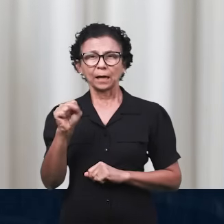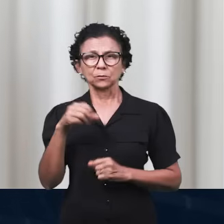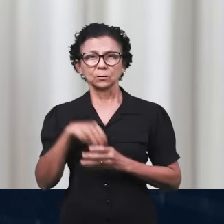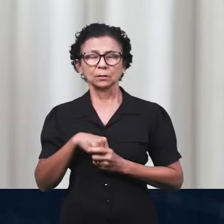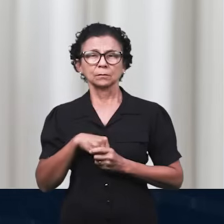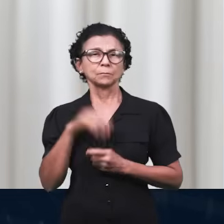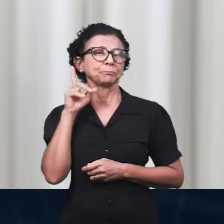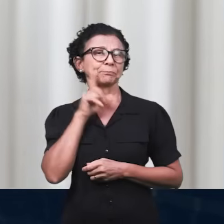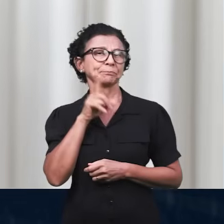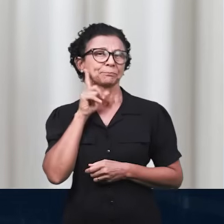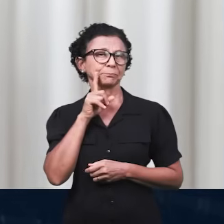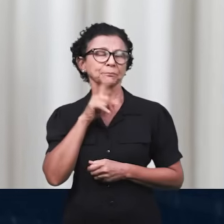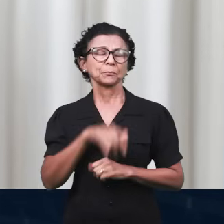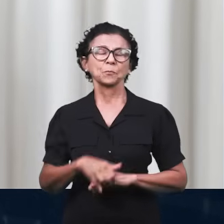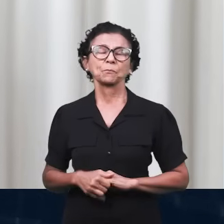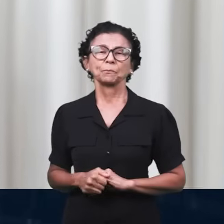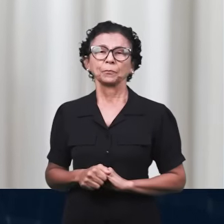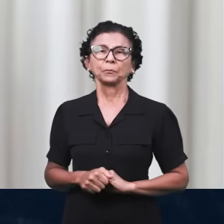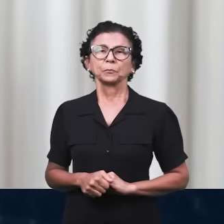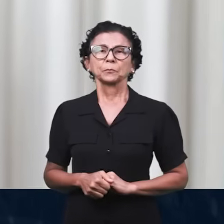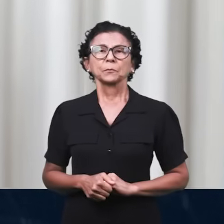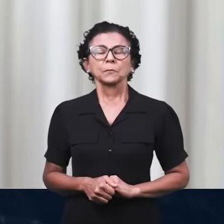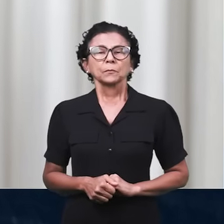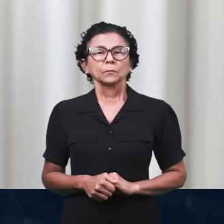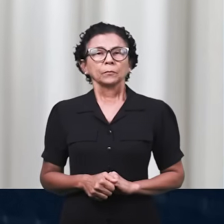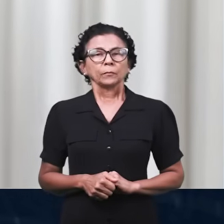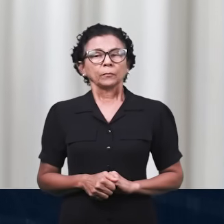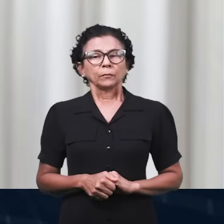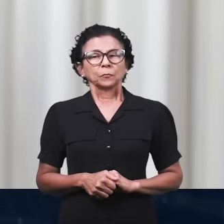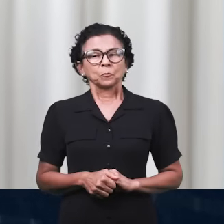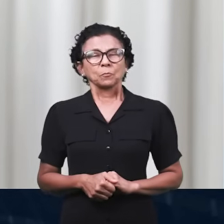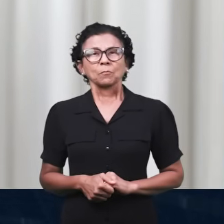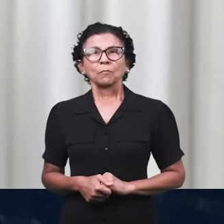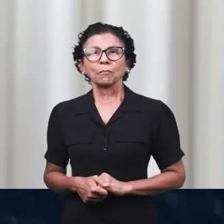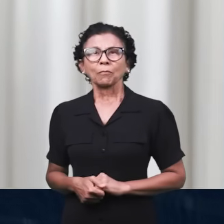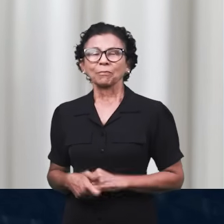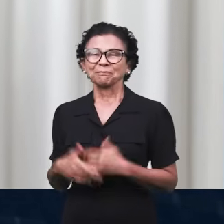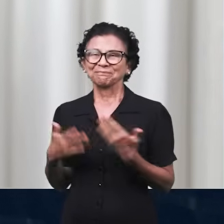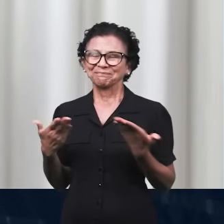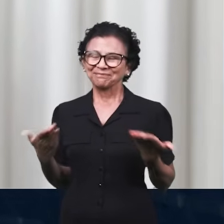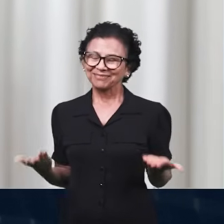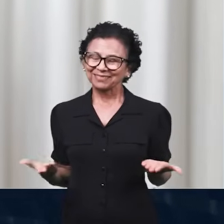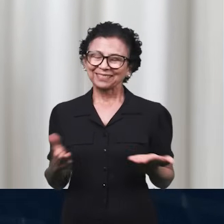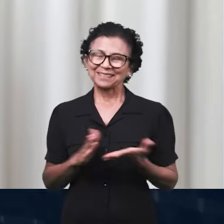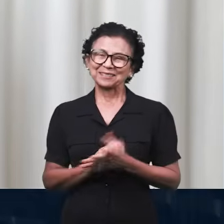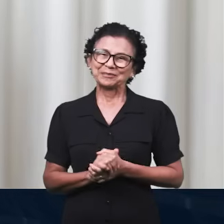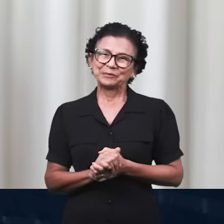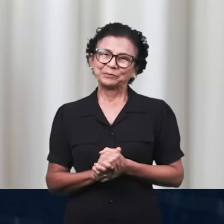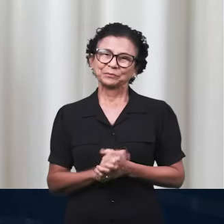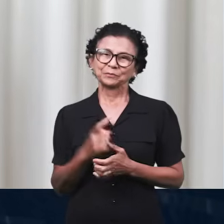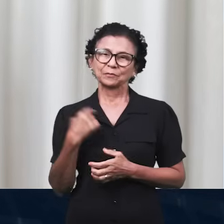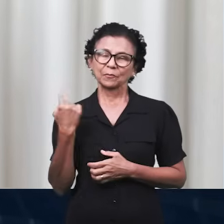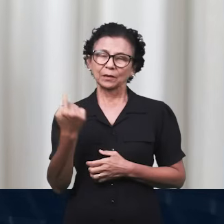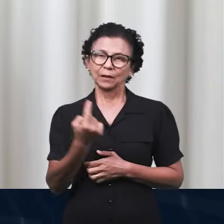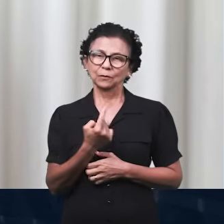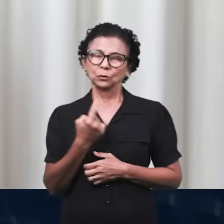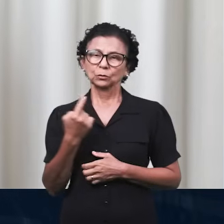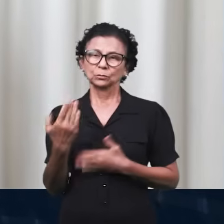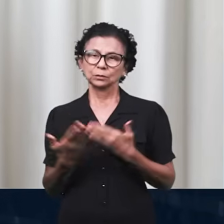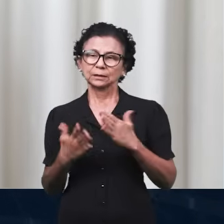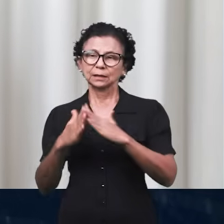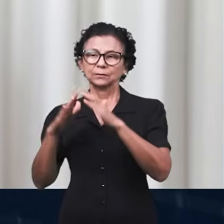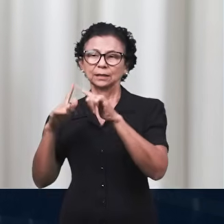dos Estados Unidos. Então, transmito a todos os irmãos das nossas igrejas em